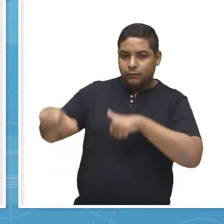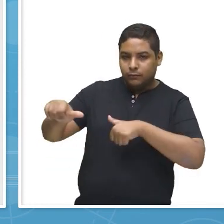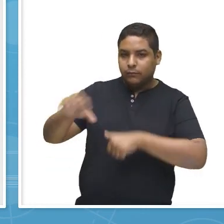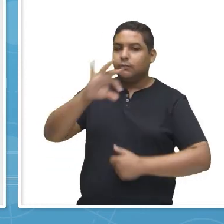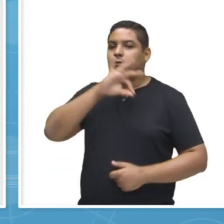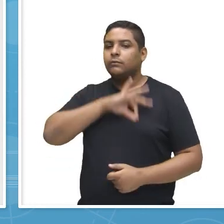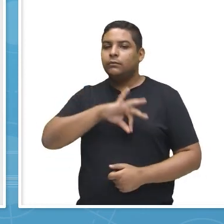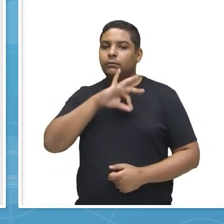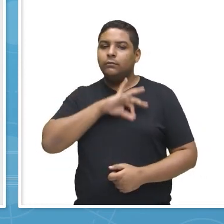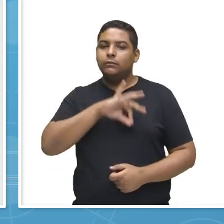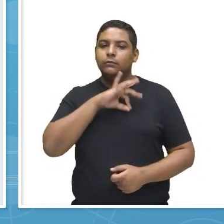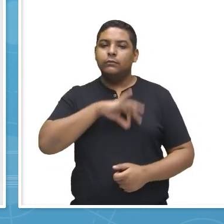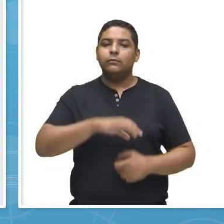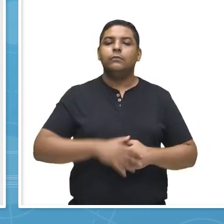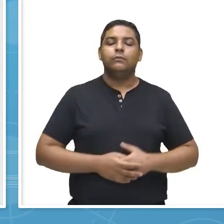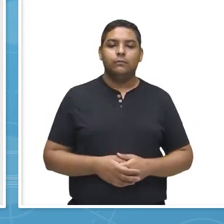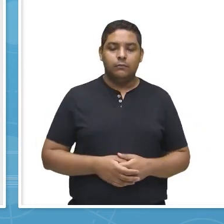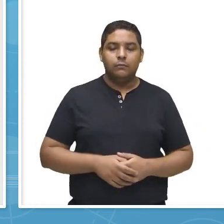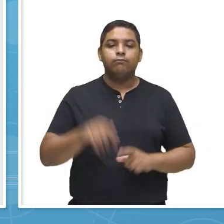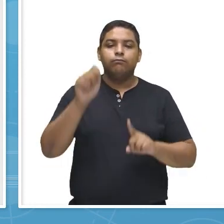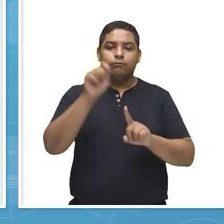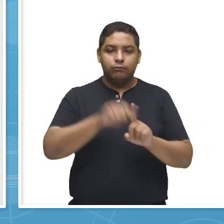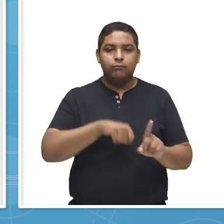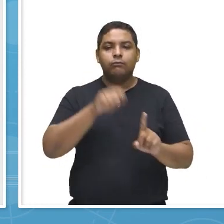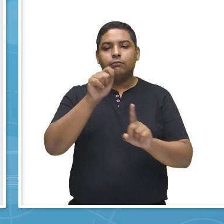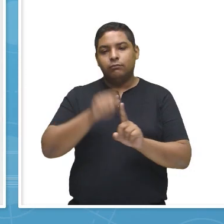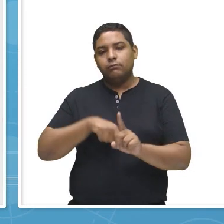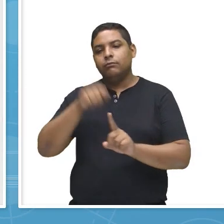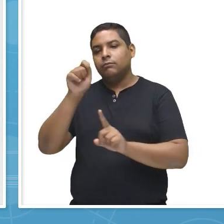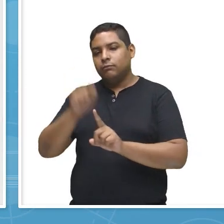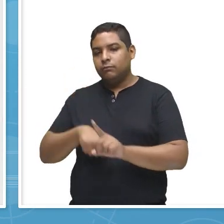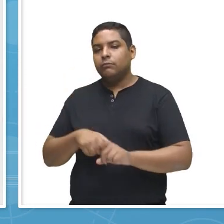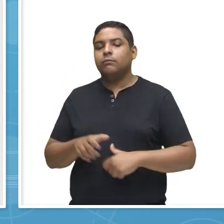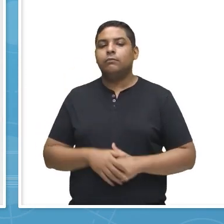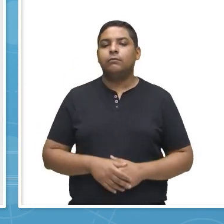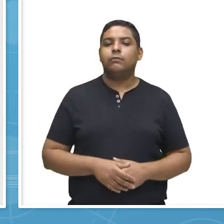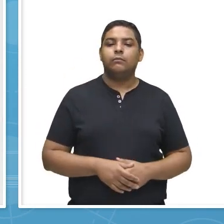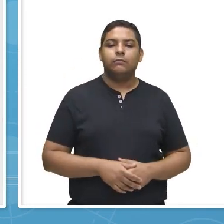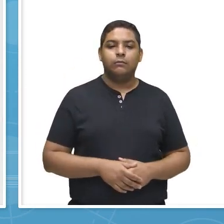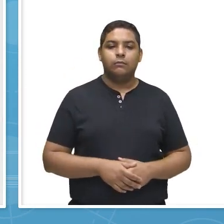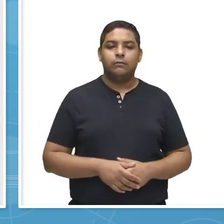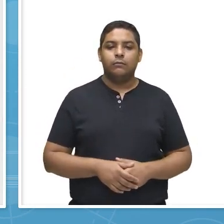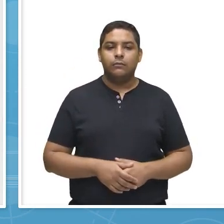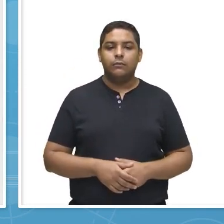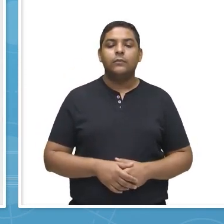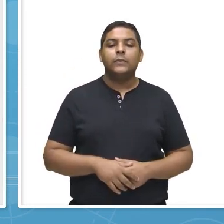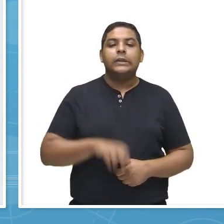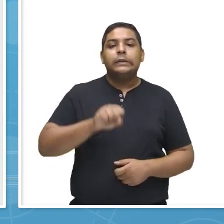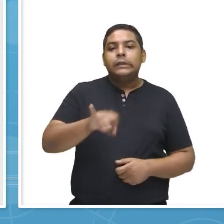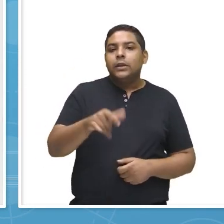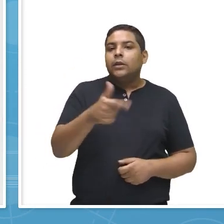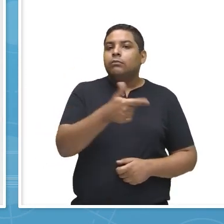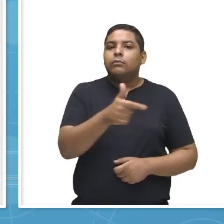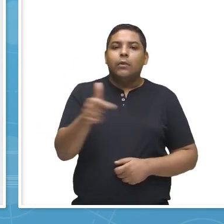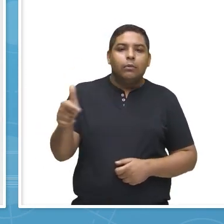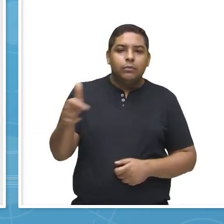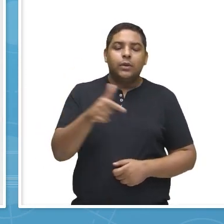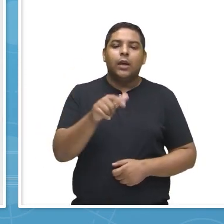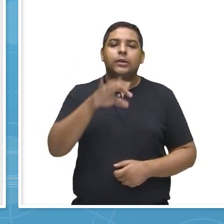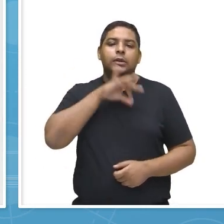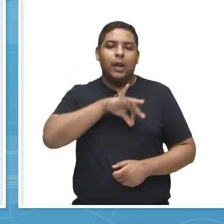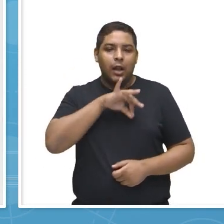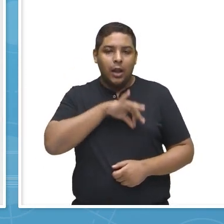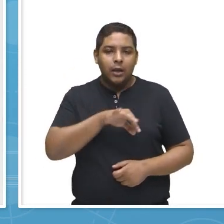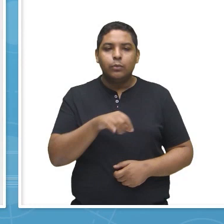um salário mensal, porque sem esse salário ele não sobrevive no sistema